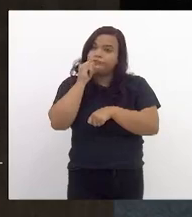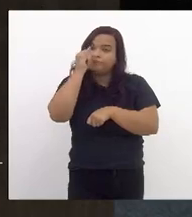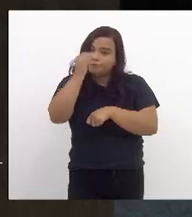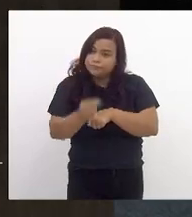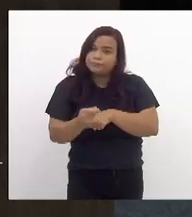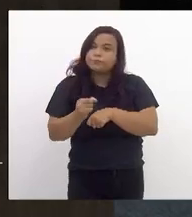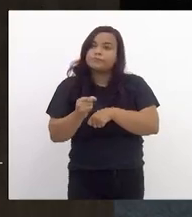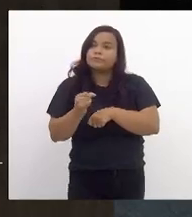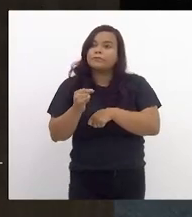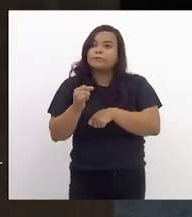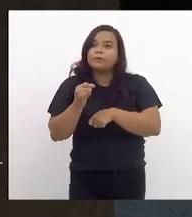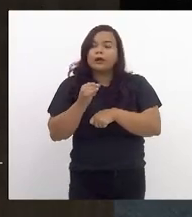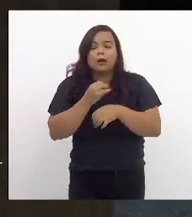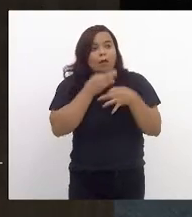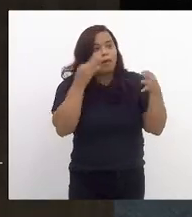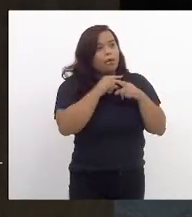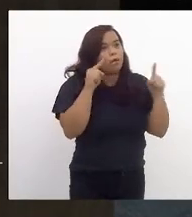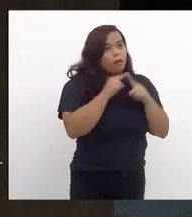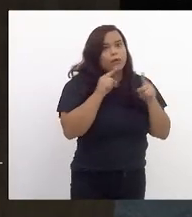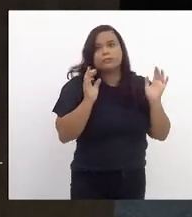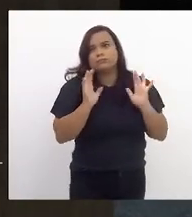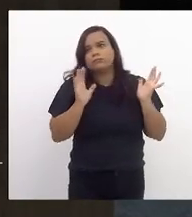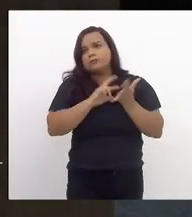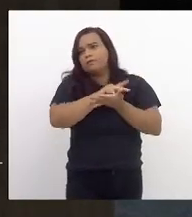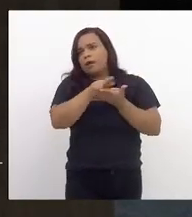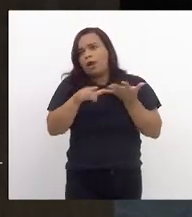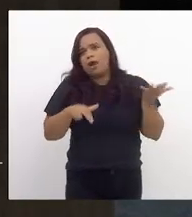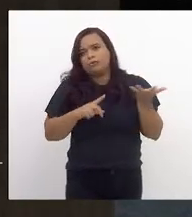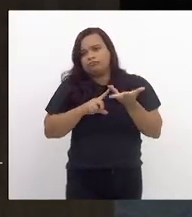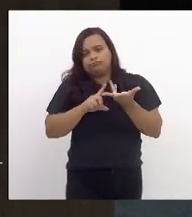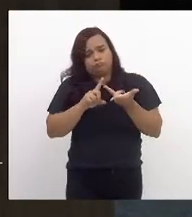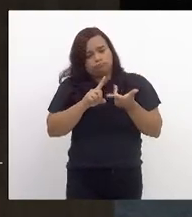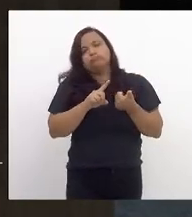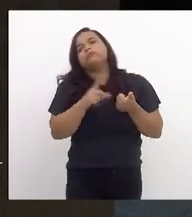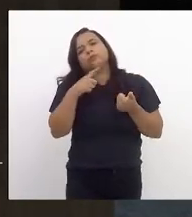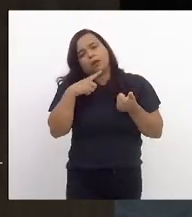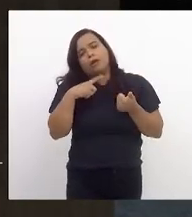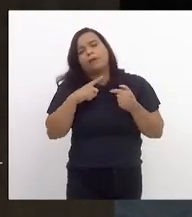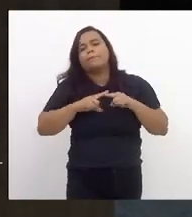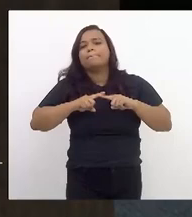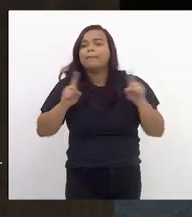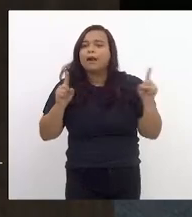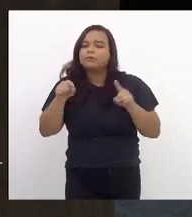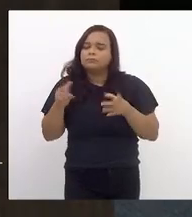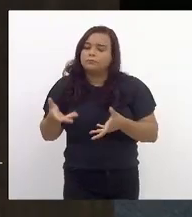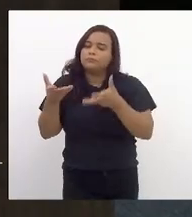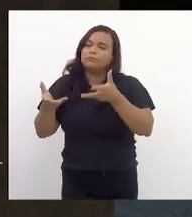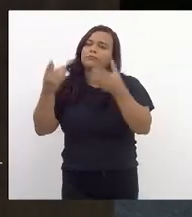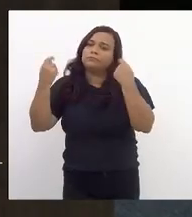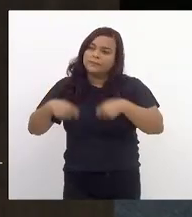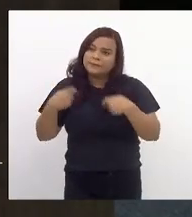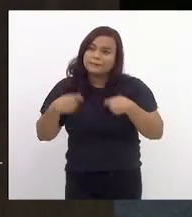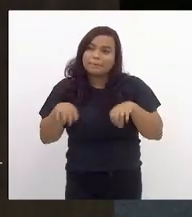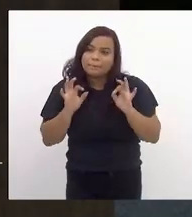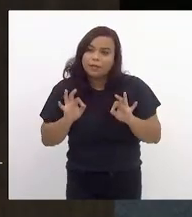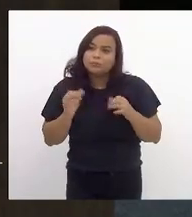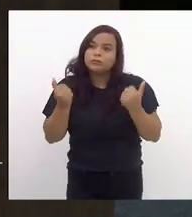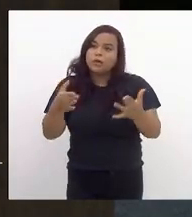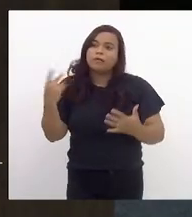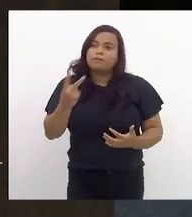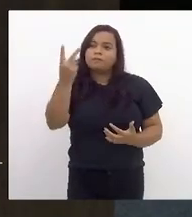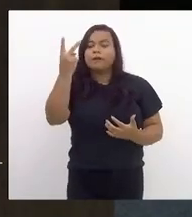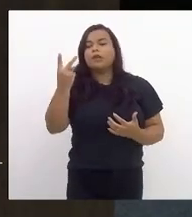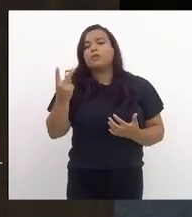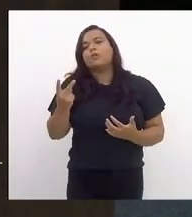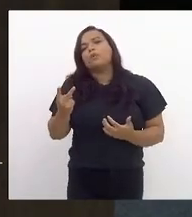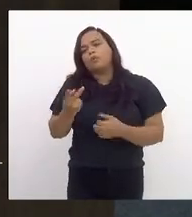Uma coisa é criticar e discordar de vários aspectos da política de segurança pública, uma outra coisa é enaltecer a necessidade de valorizar, qualificar